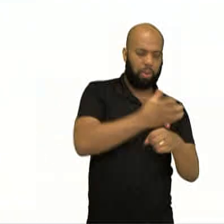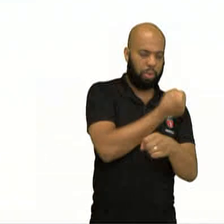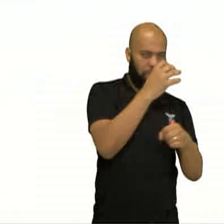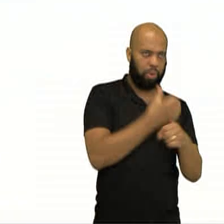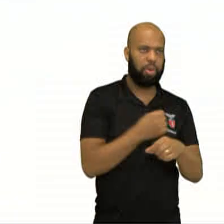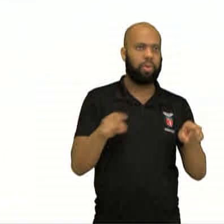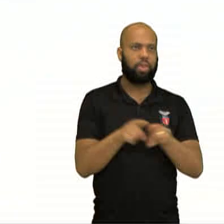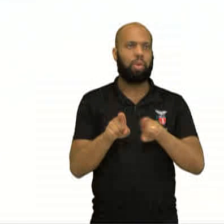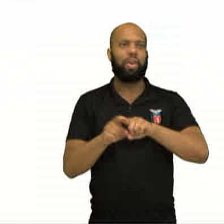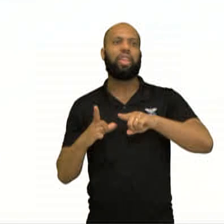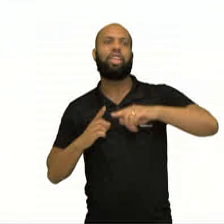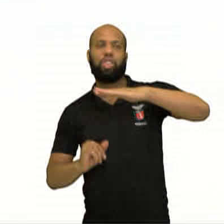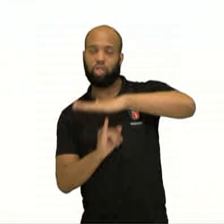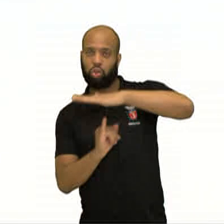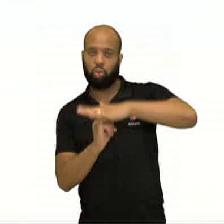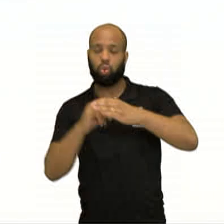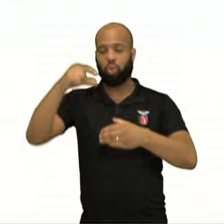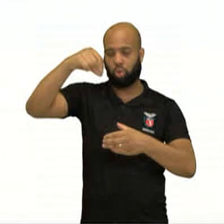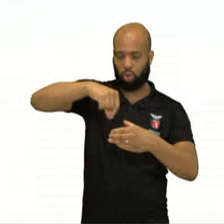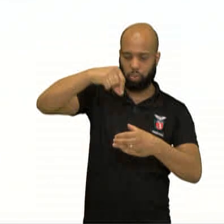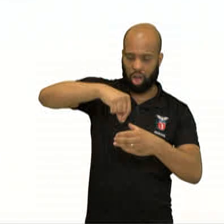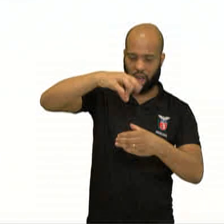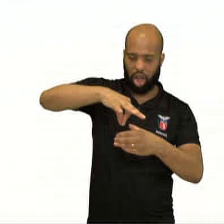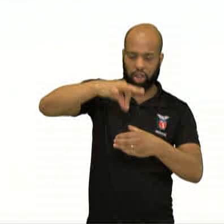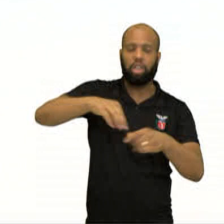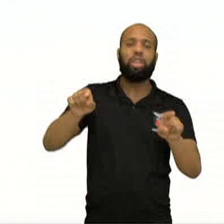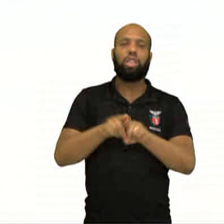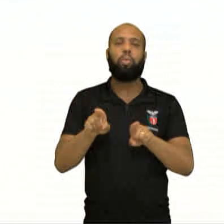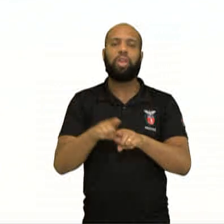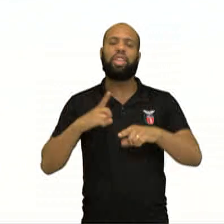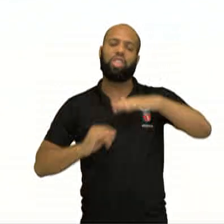Instituto Nacional do Mate, o Instituto Nacional